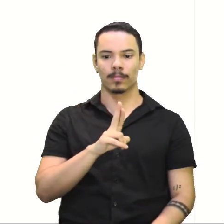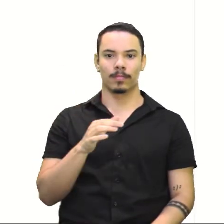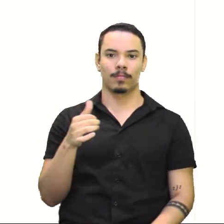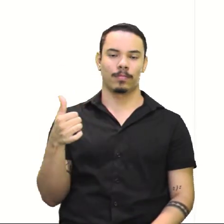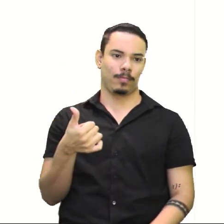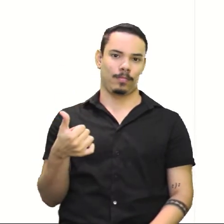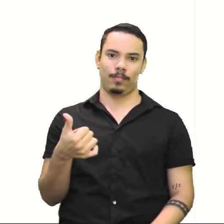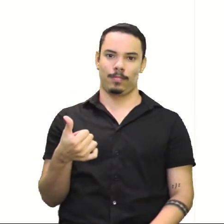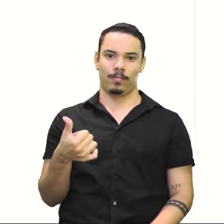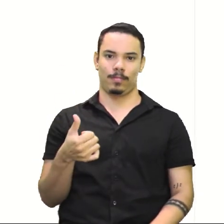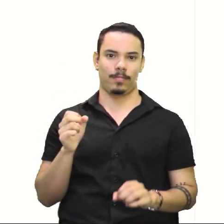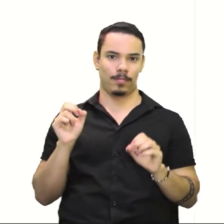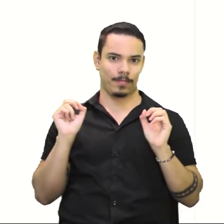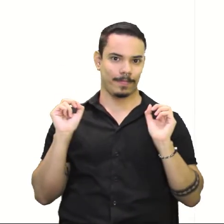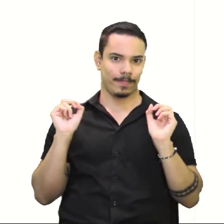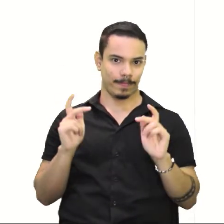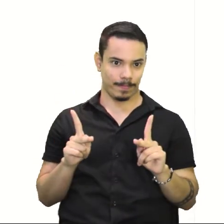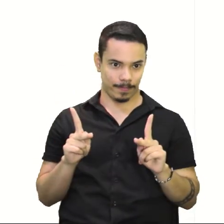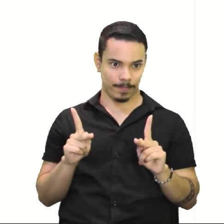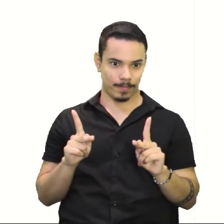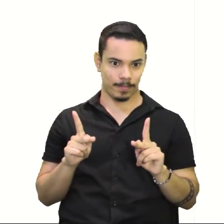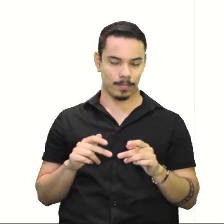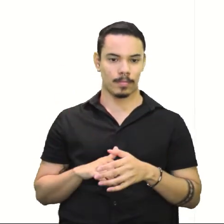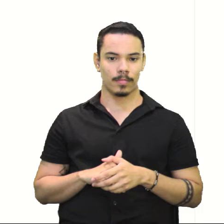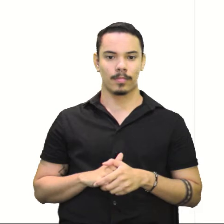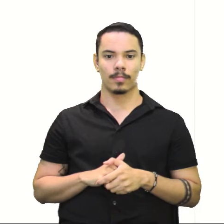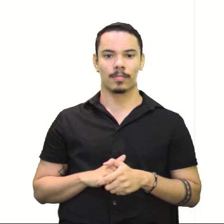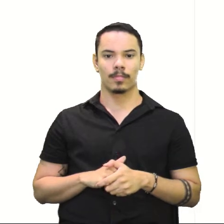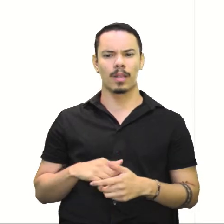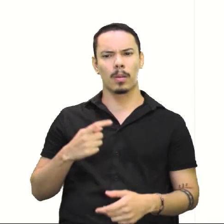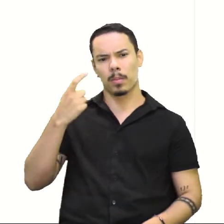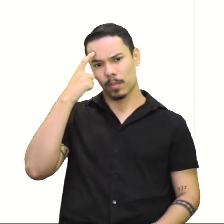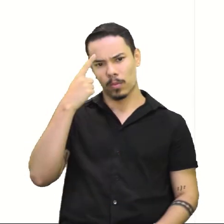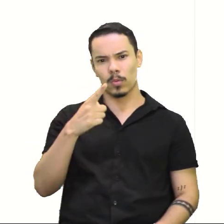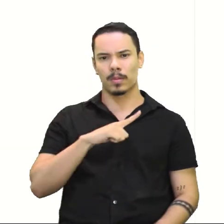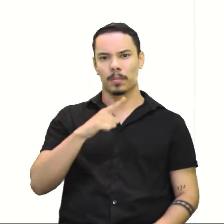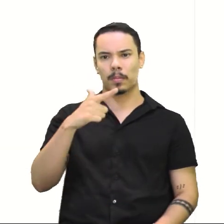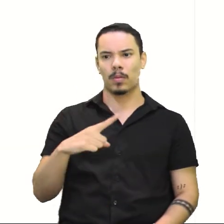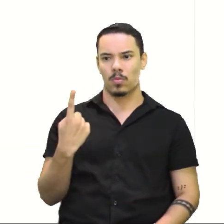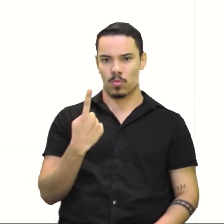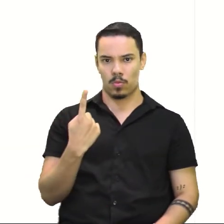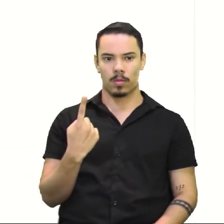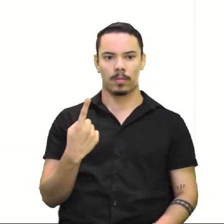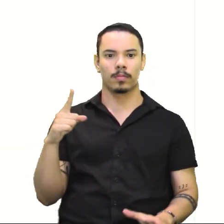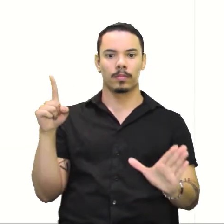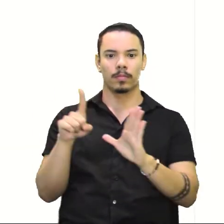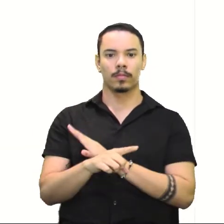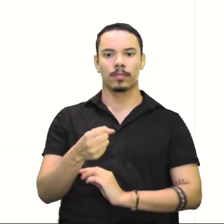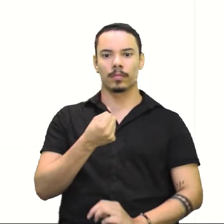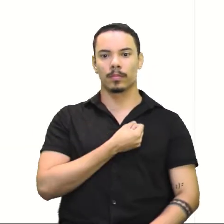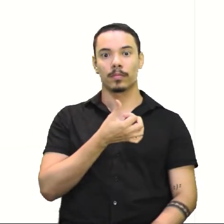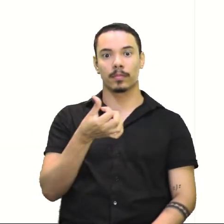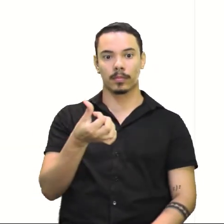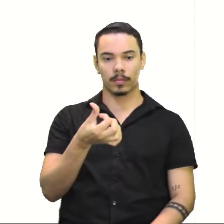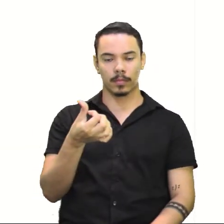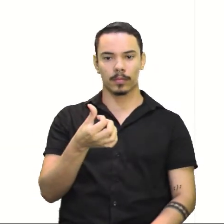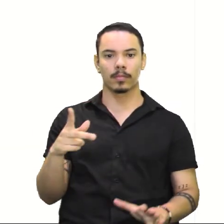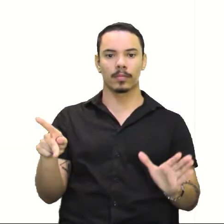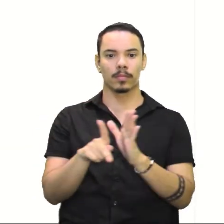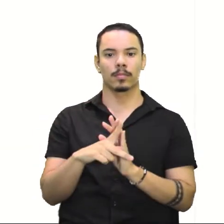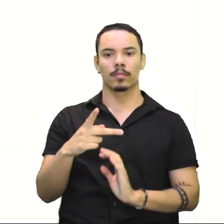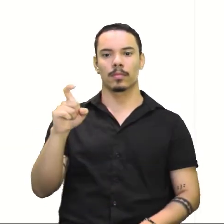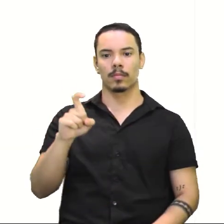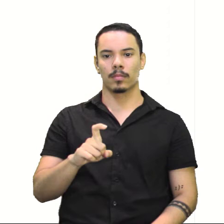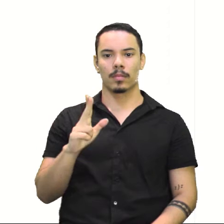1. Beleza, beleza? Tem mais uma pergunta? Eu pensei que era a última. Vamos lá, de pergunta número 6. O valor numérico de P de x igual a